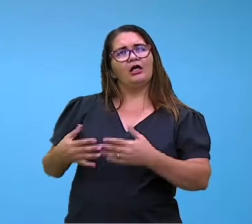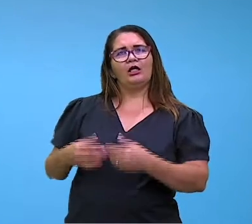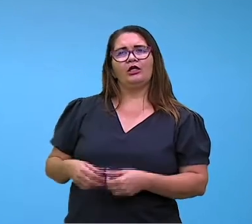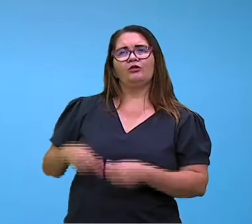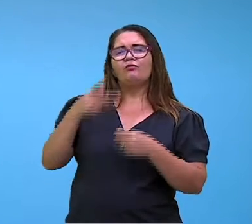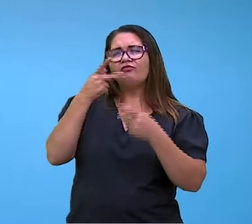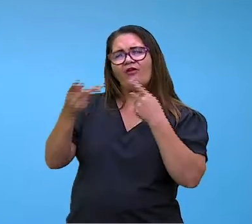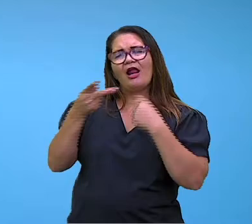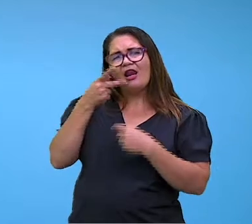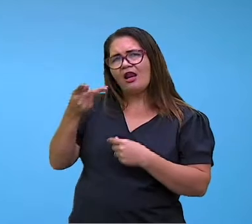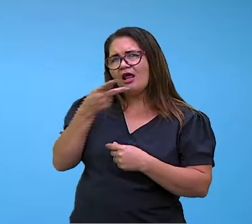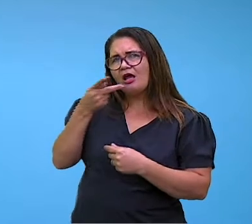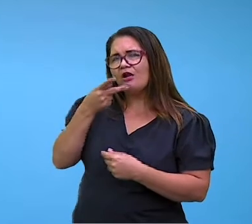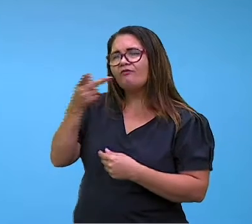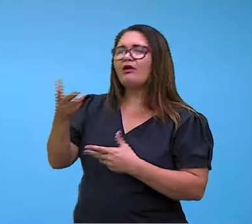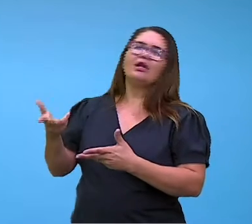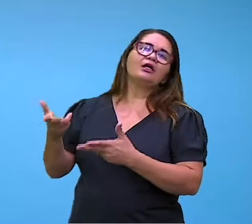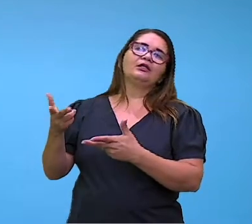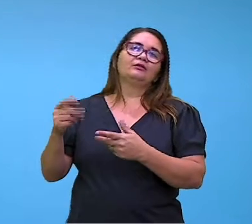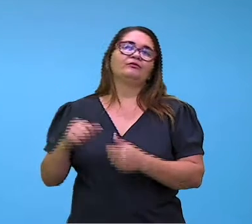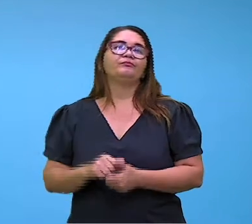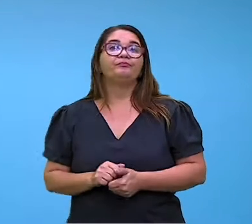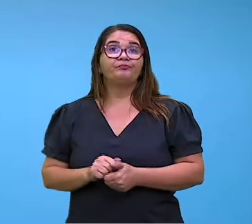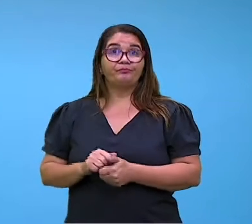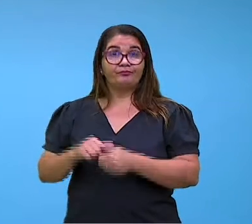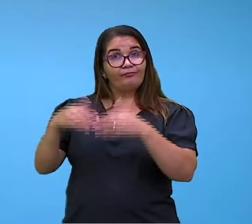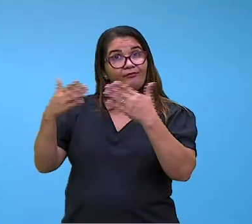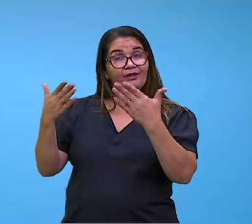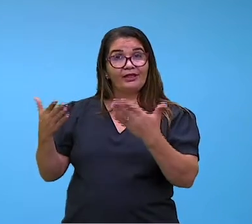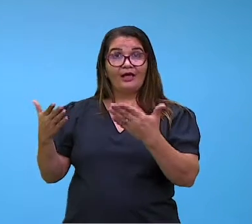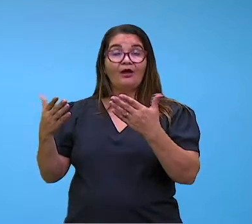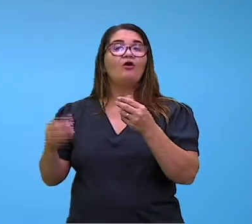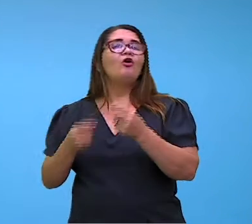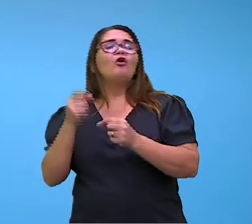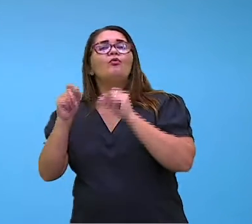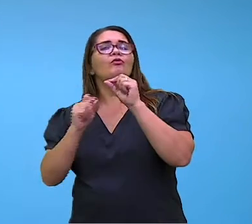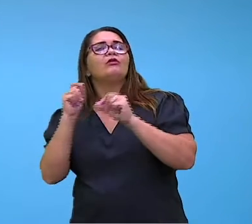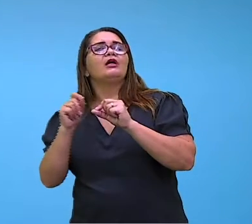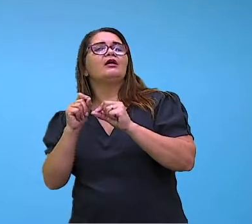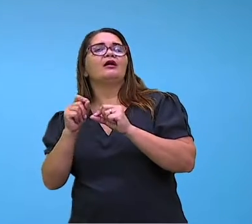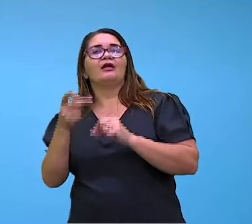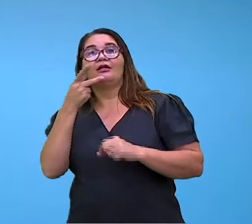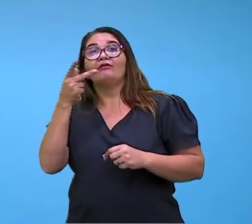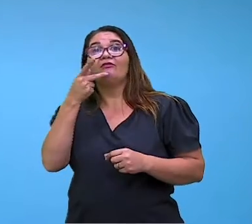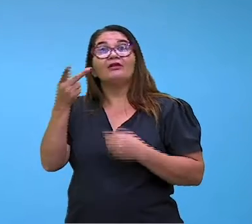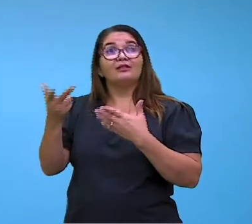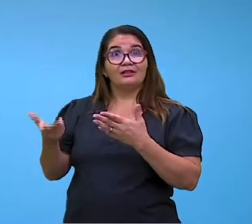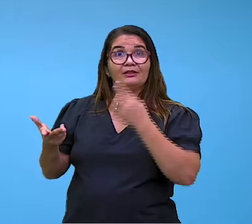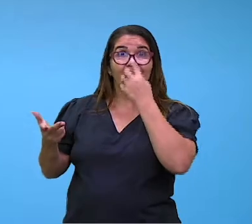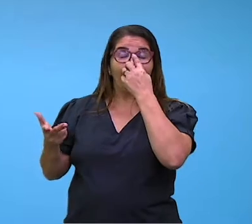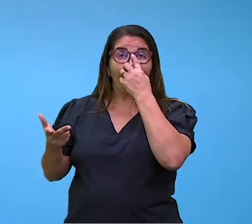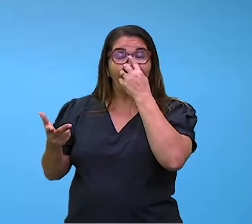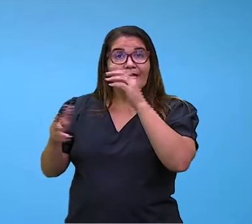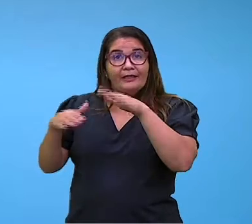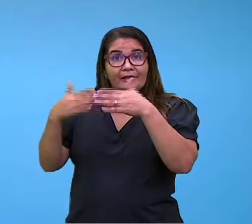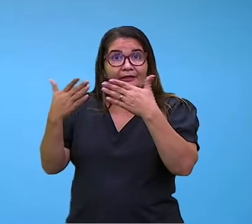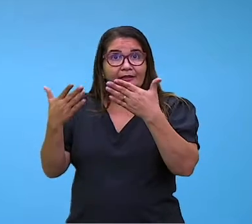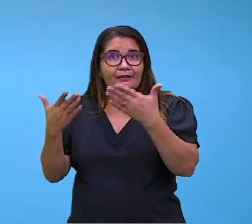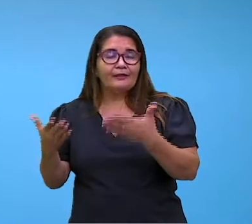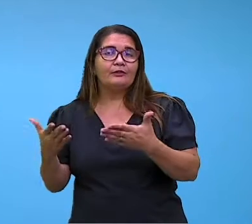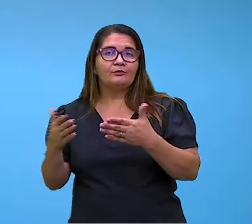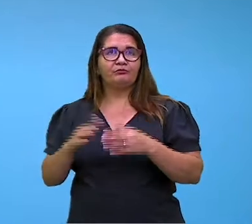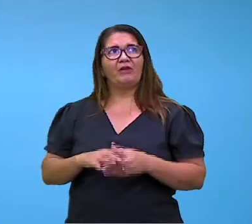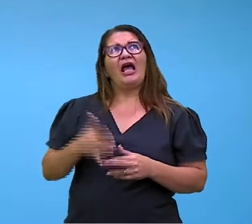life not really knowing if you were happy or not. Eu quero dizer que